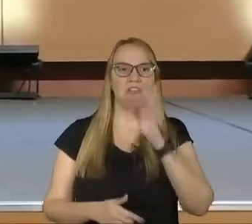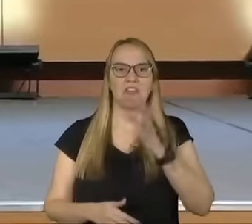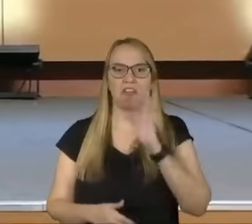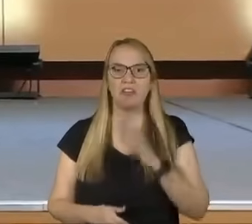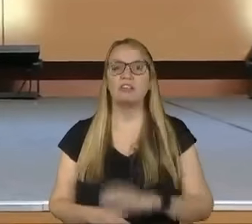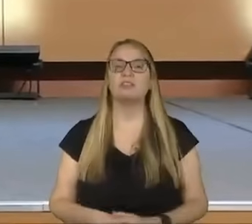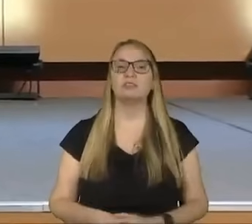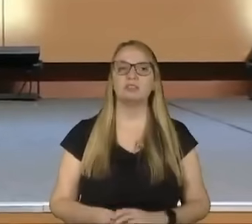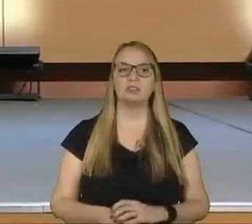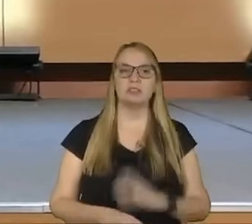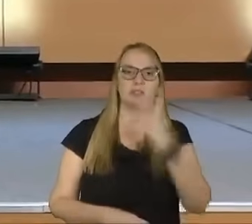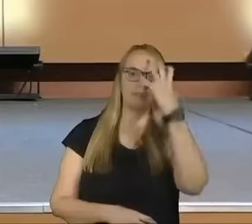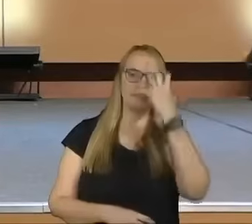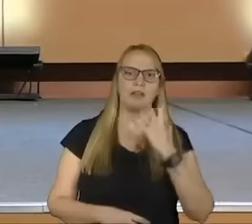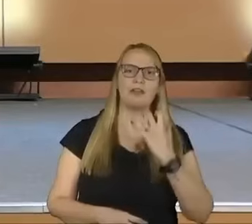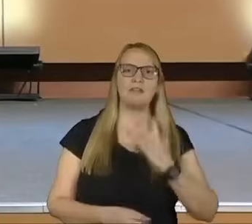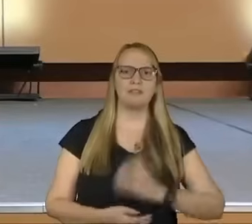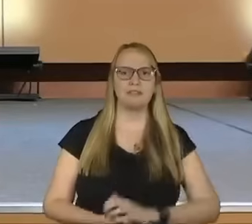terríveis